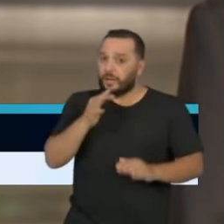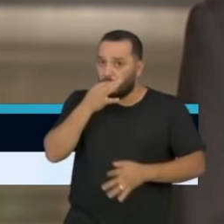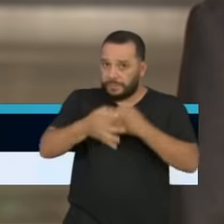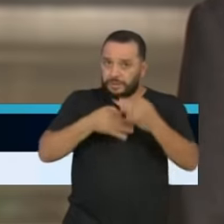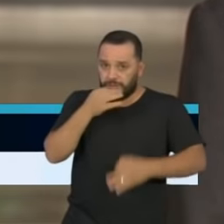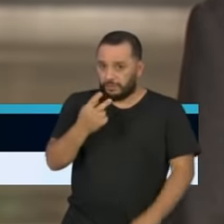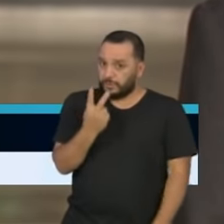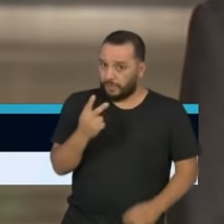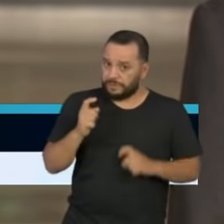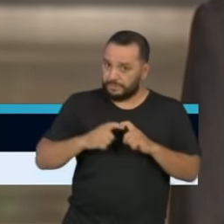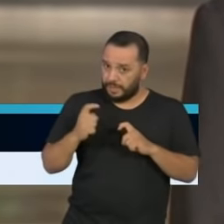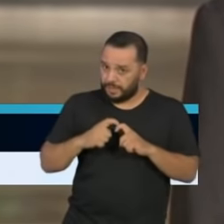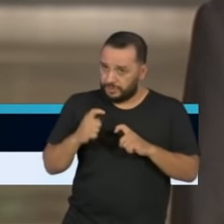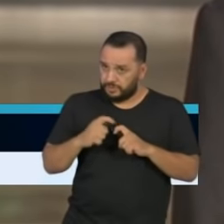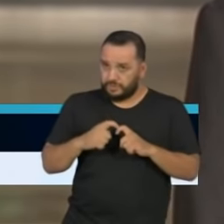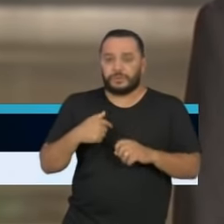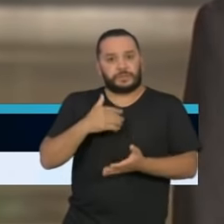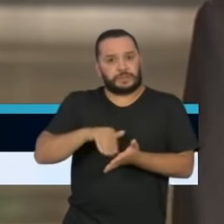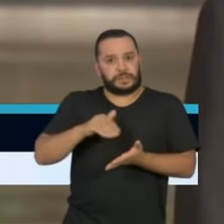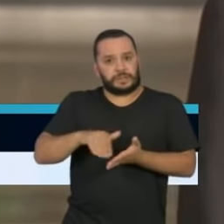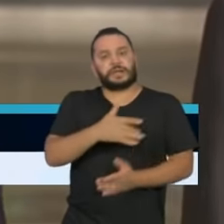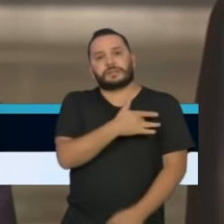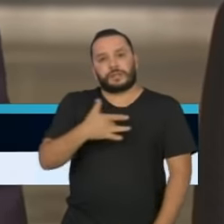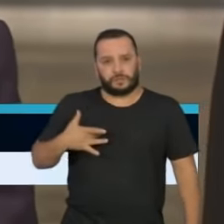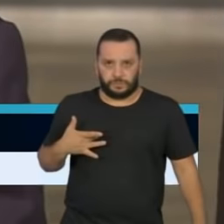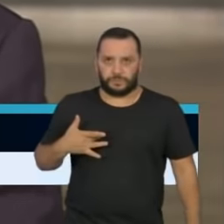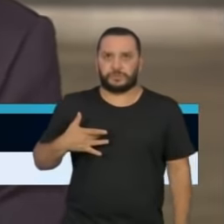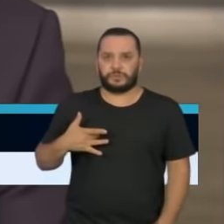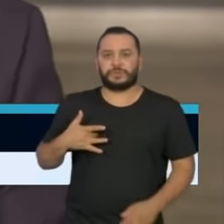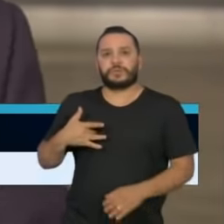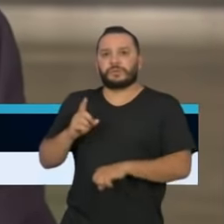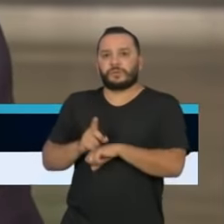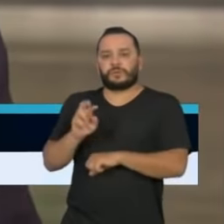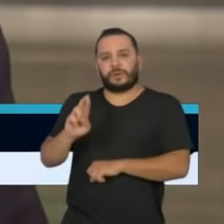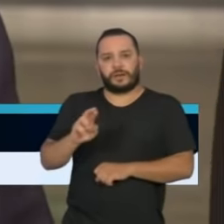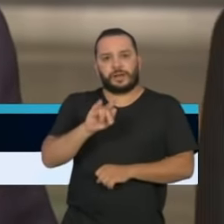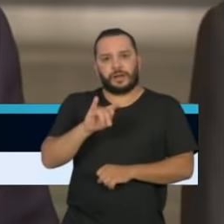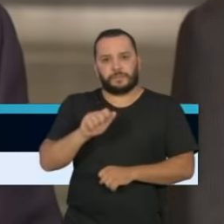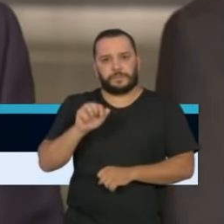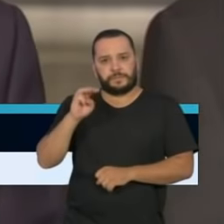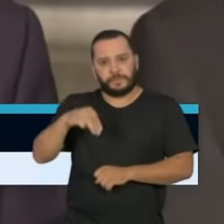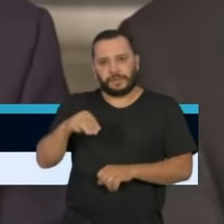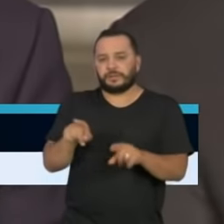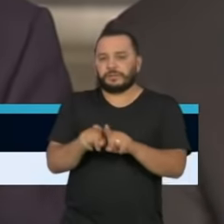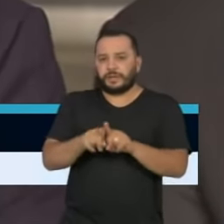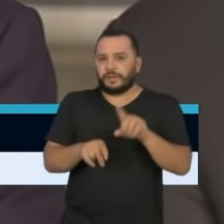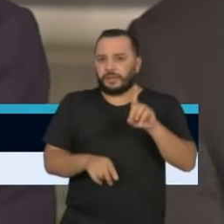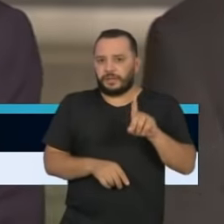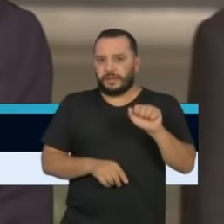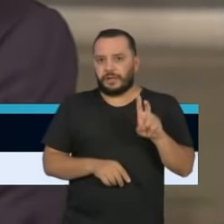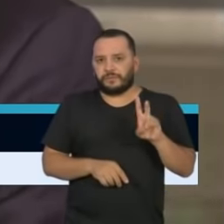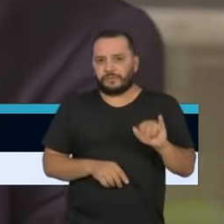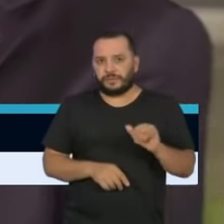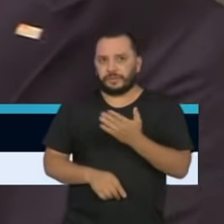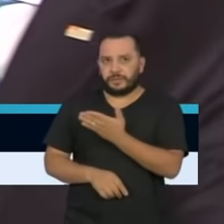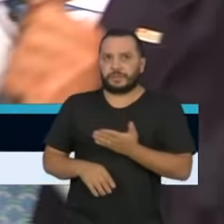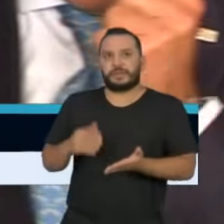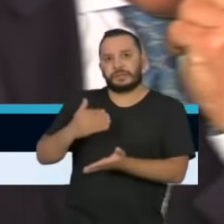dois médicos, o secretário da Saúde, Dr. Guerma, e na sequência o Dr. Davi Wippe, infectologista. Guerma.